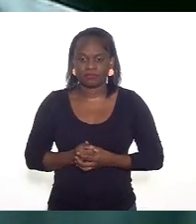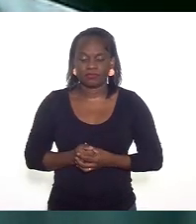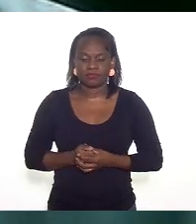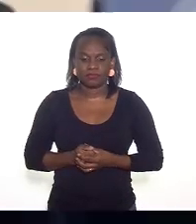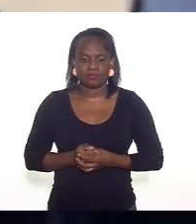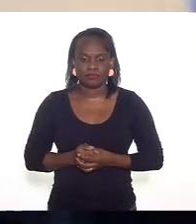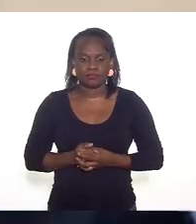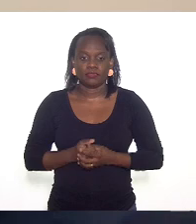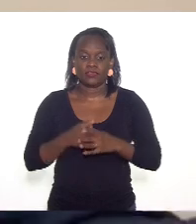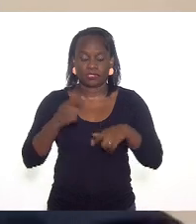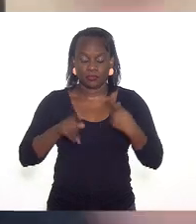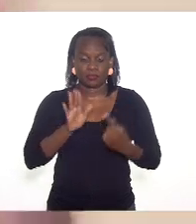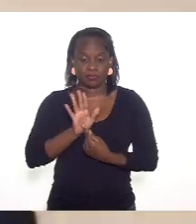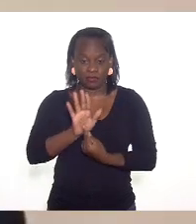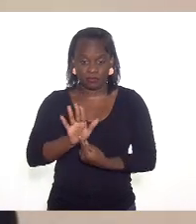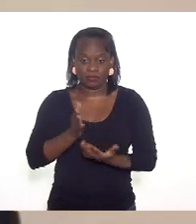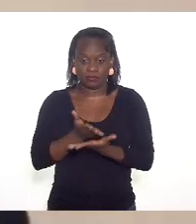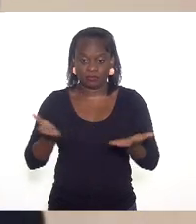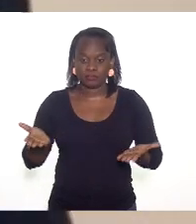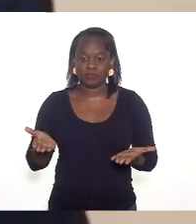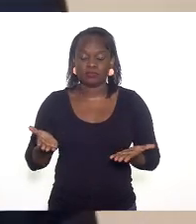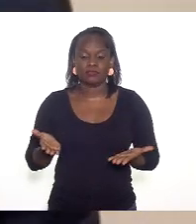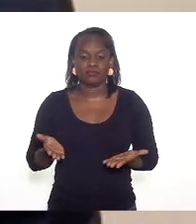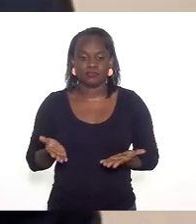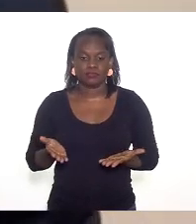para mostrar para os deputados que isso é